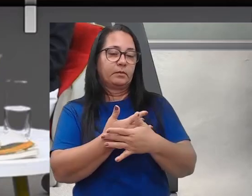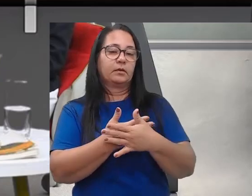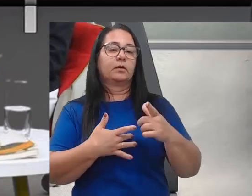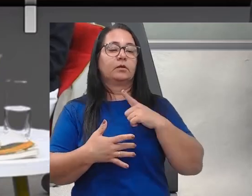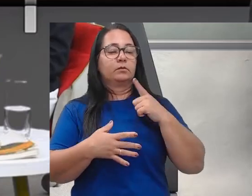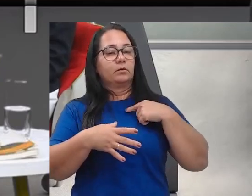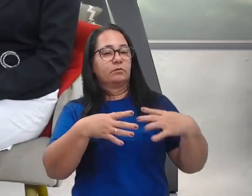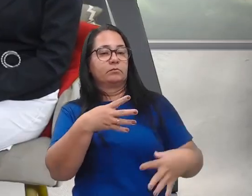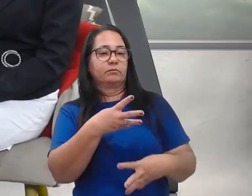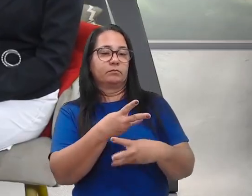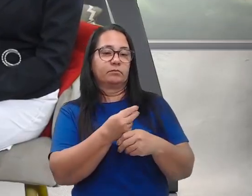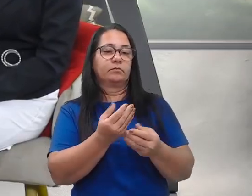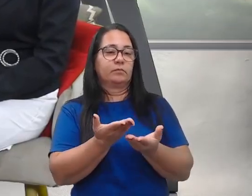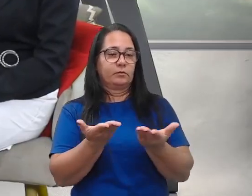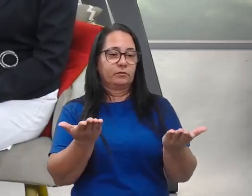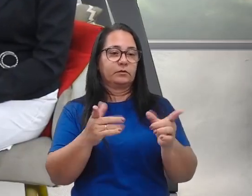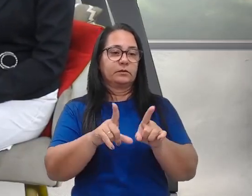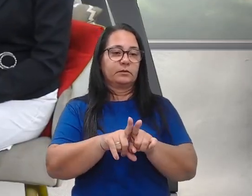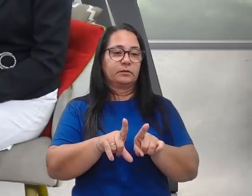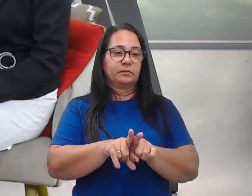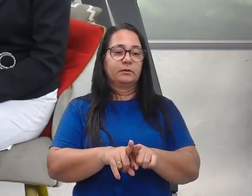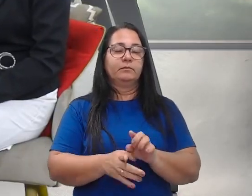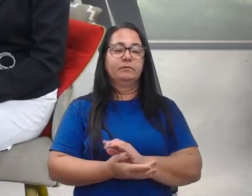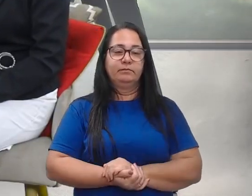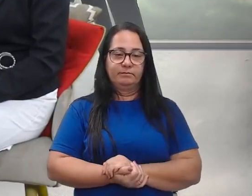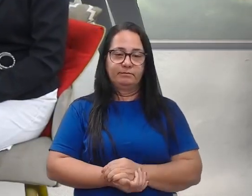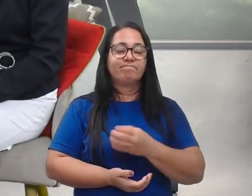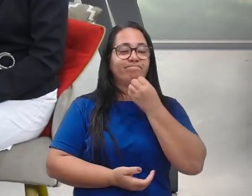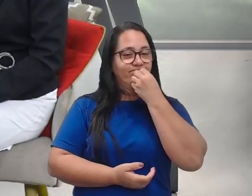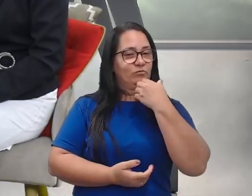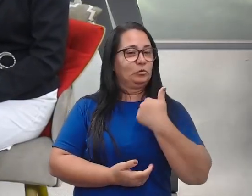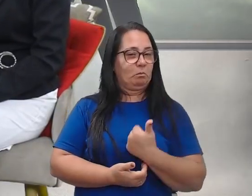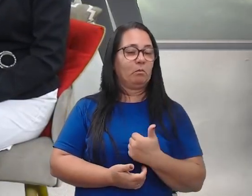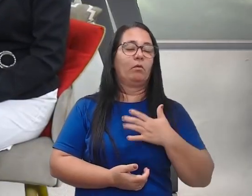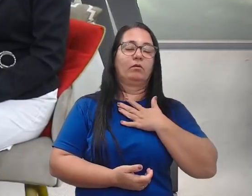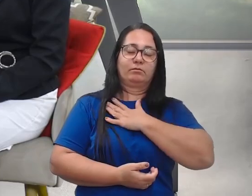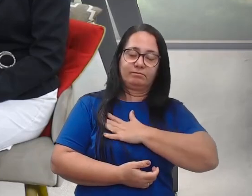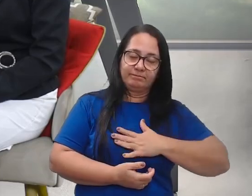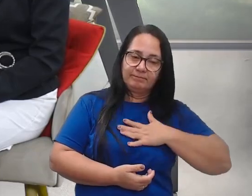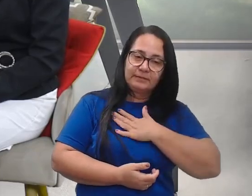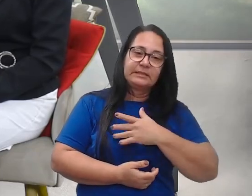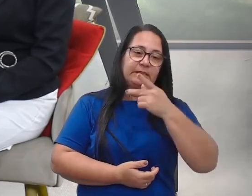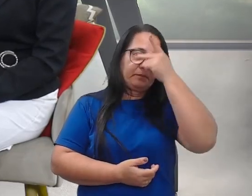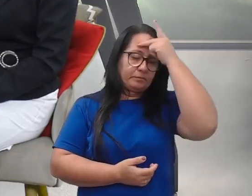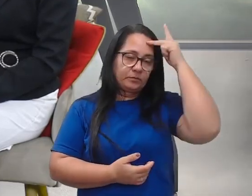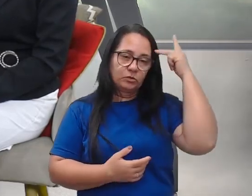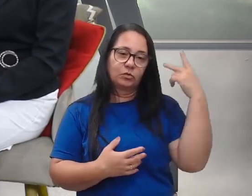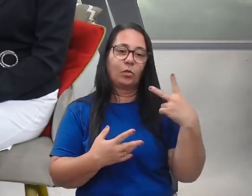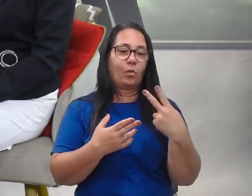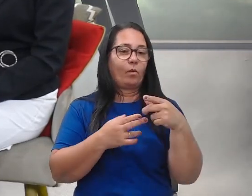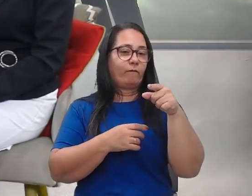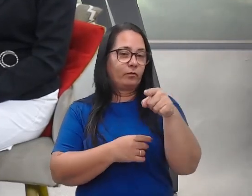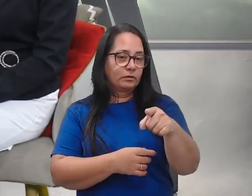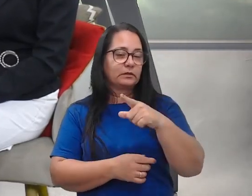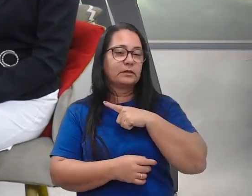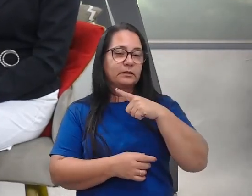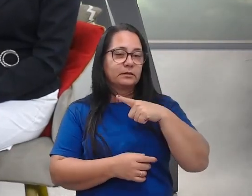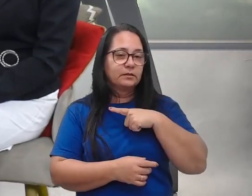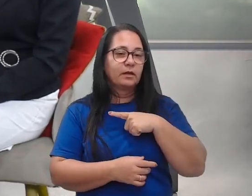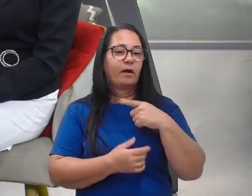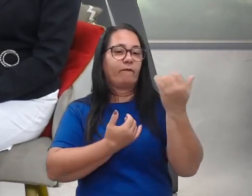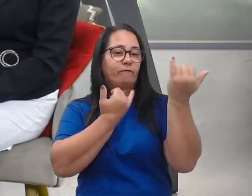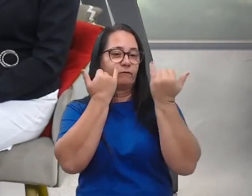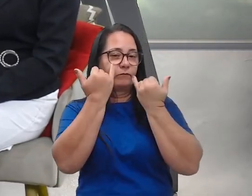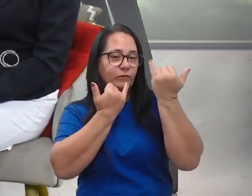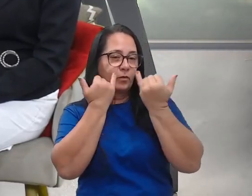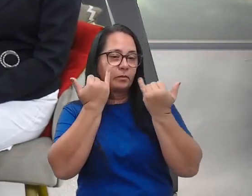vocês também. Muito bom, é sempre um prazer ter pessoas como você, que tem muito a nos dar. Eu queria que você,